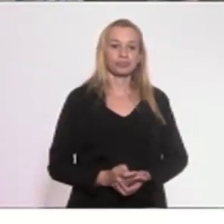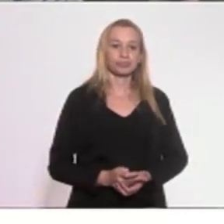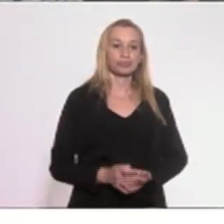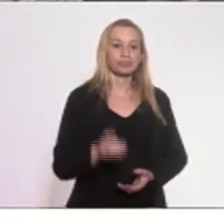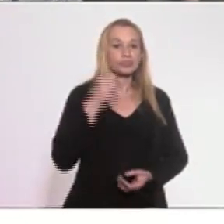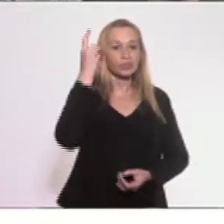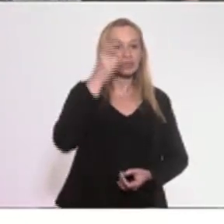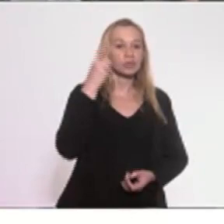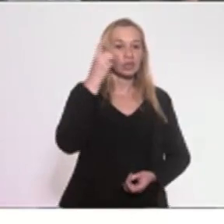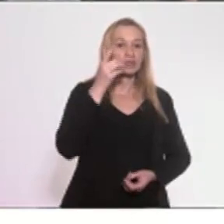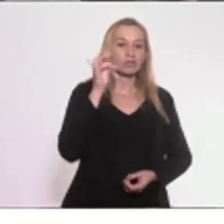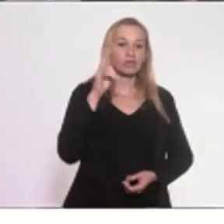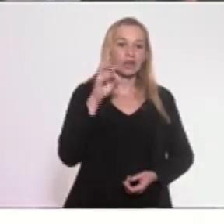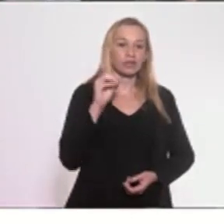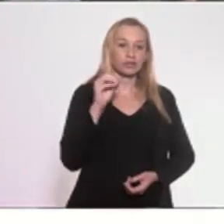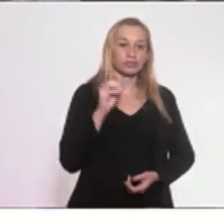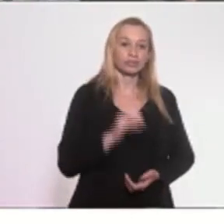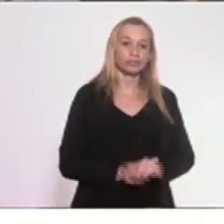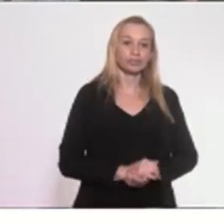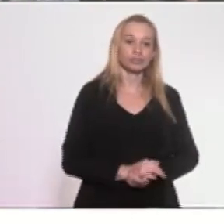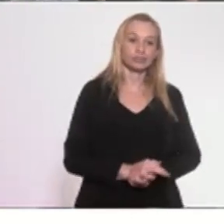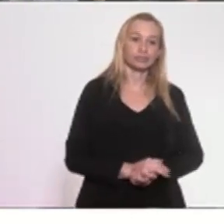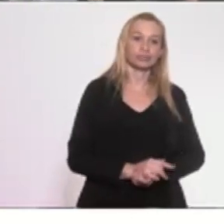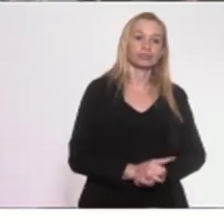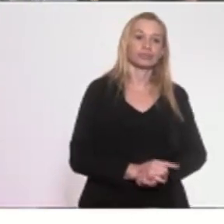Deputado Flávio Serafini.